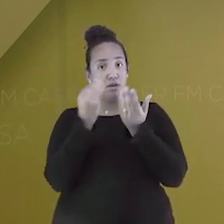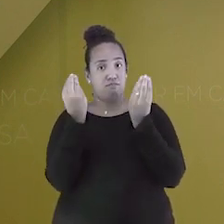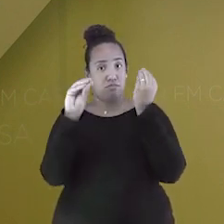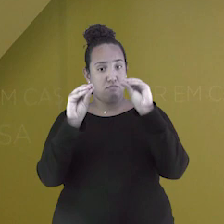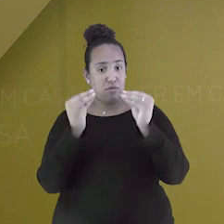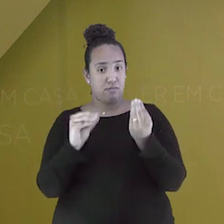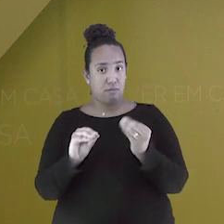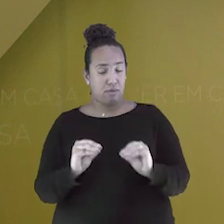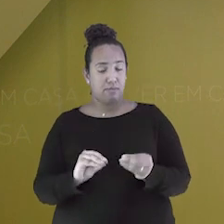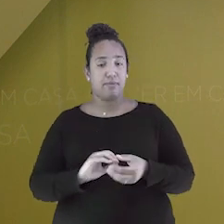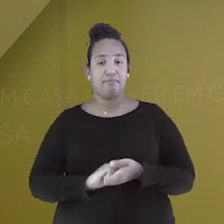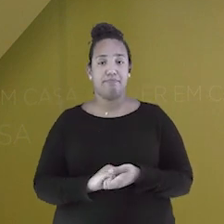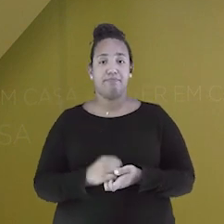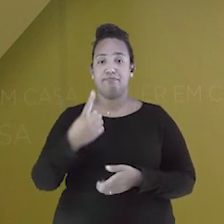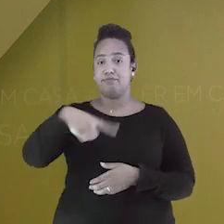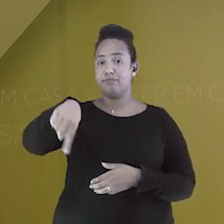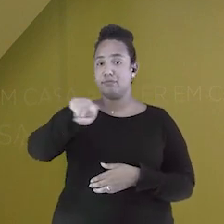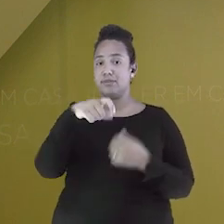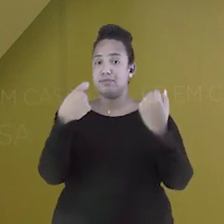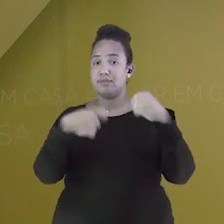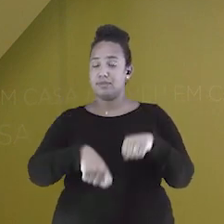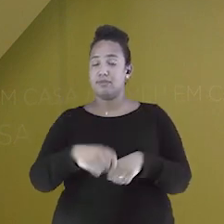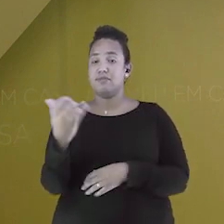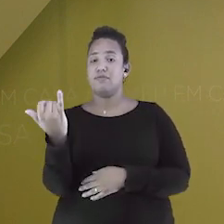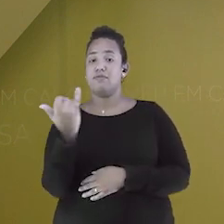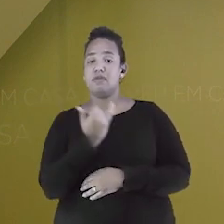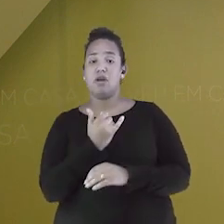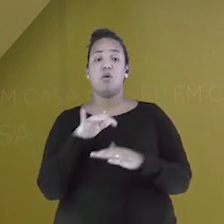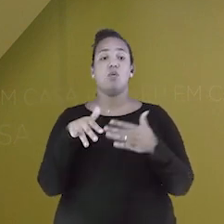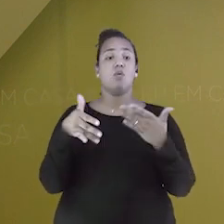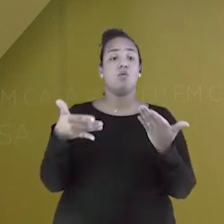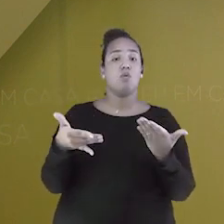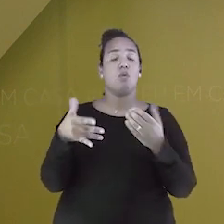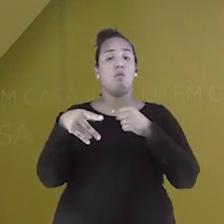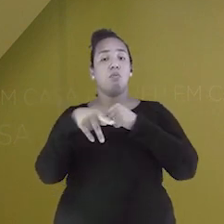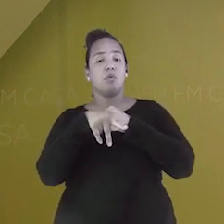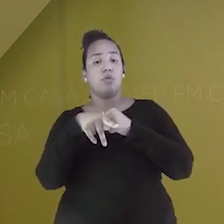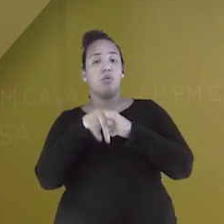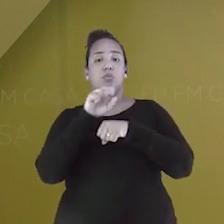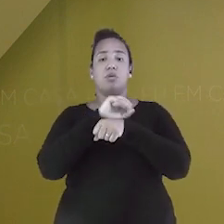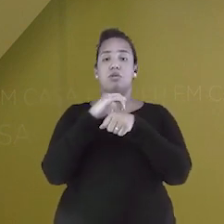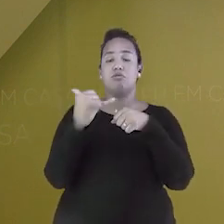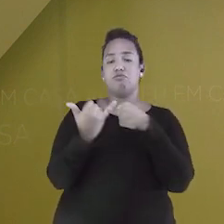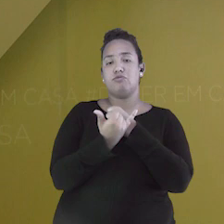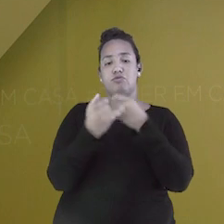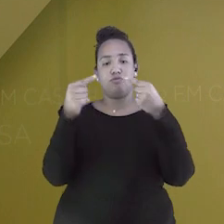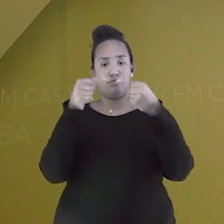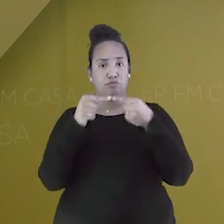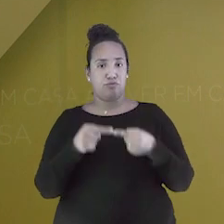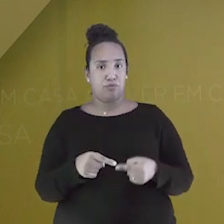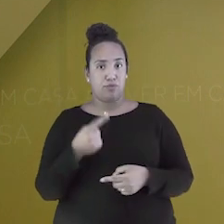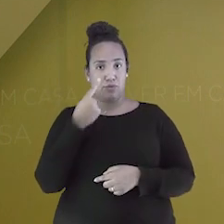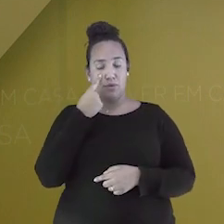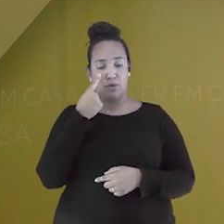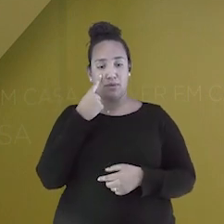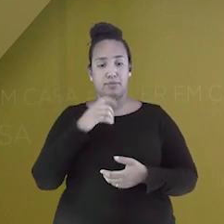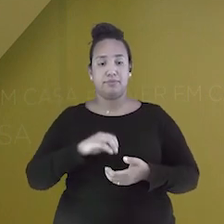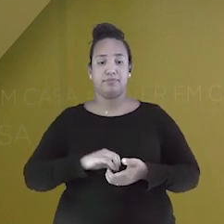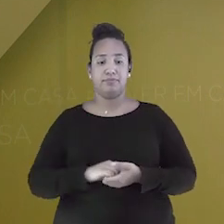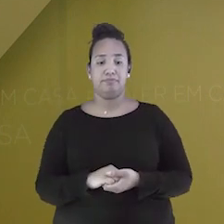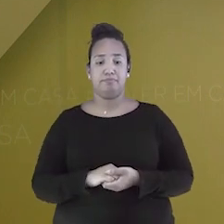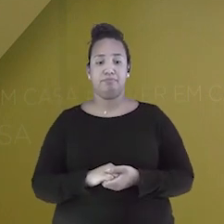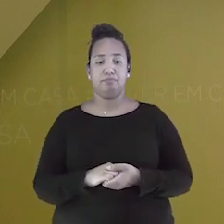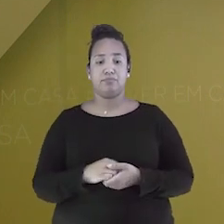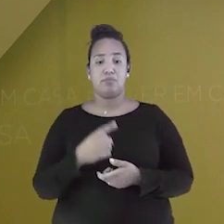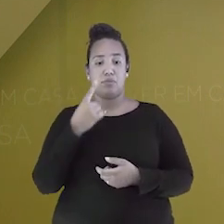dizer qual o possessive adjective ou pronoun adequado. Olho na tela, pessoal. Percebam que a tradução estará